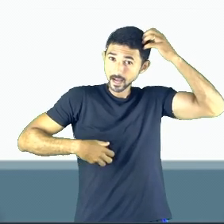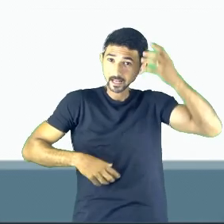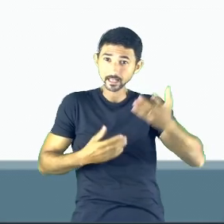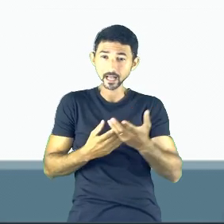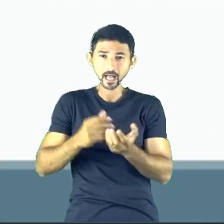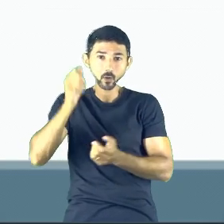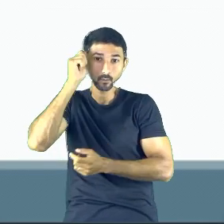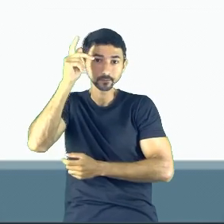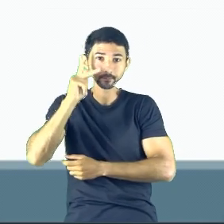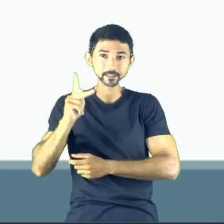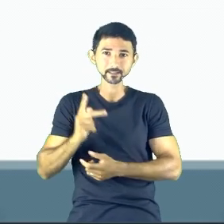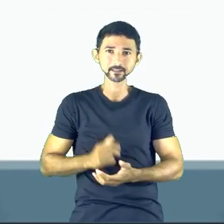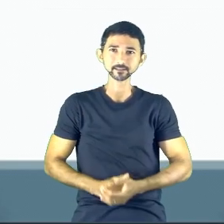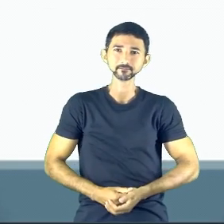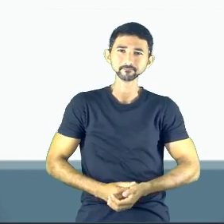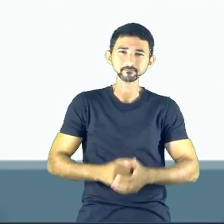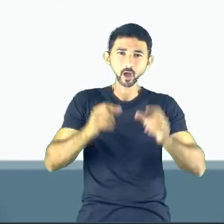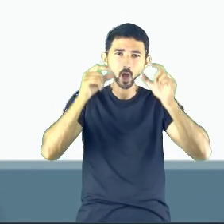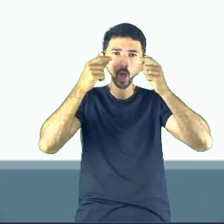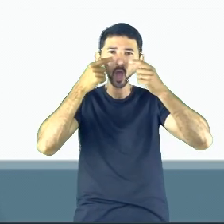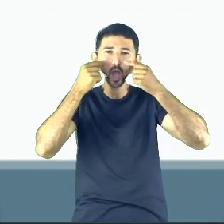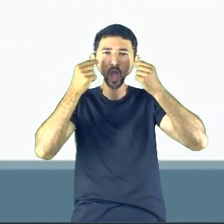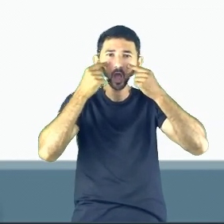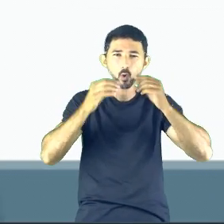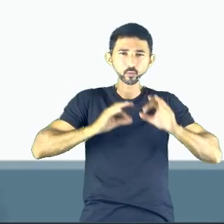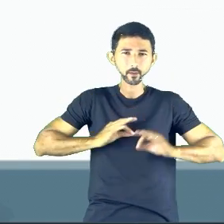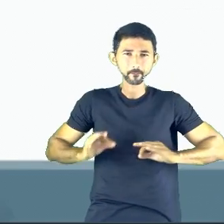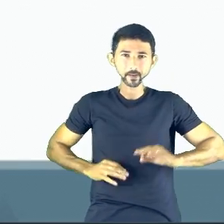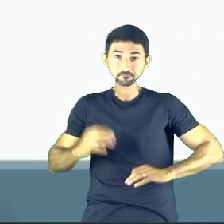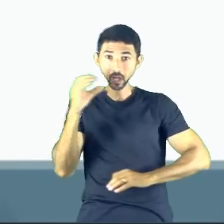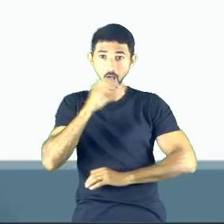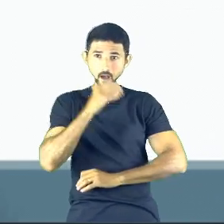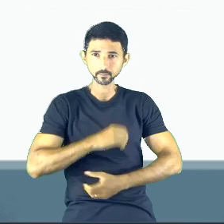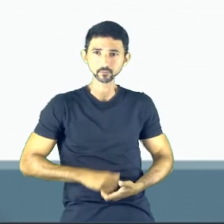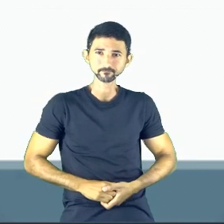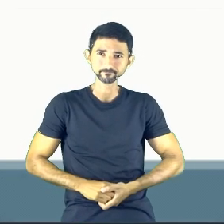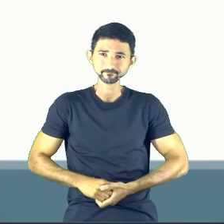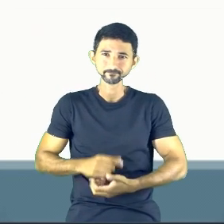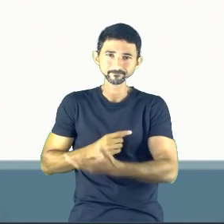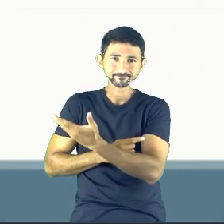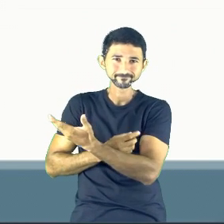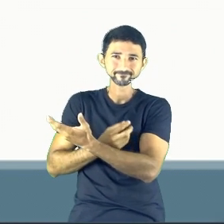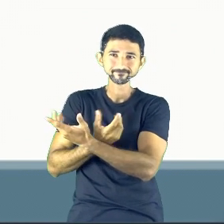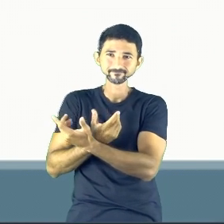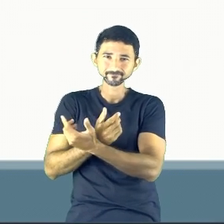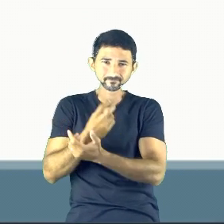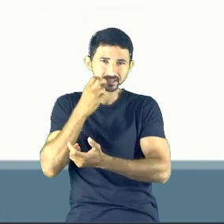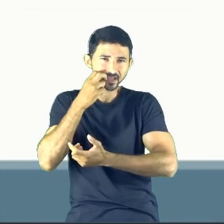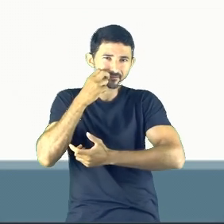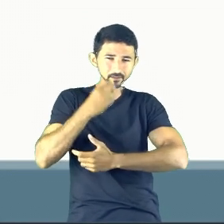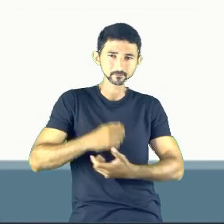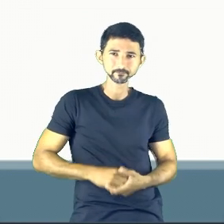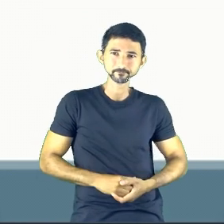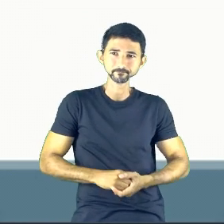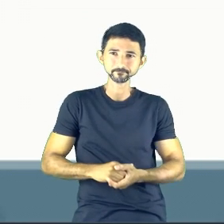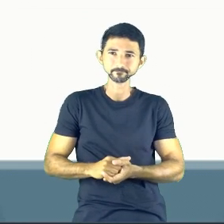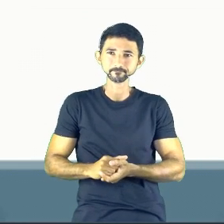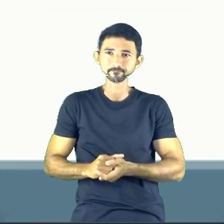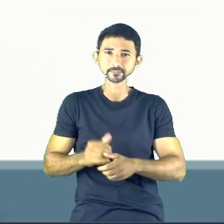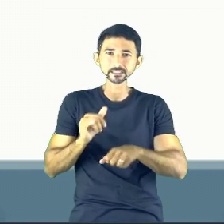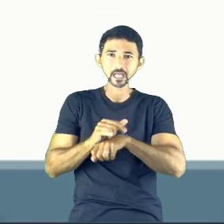trabalho, já o macaco, a esperteza, a onça, a agilidade, a hiena, a